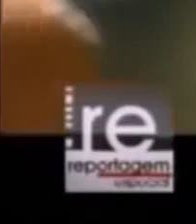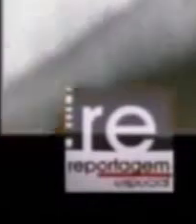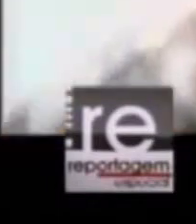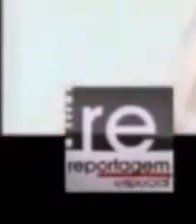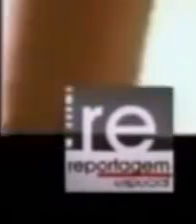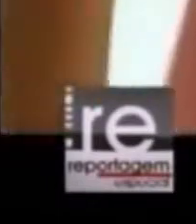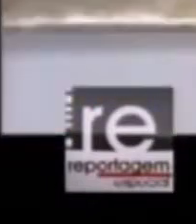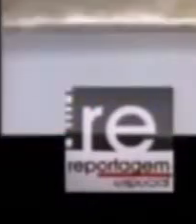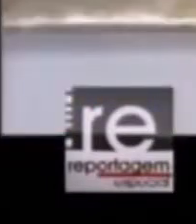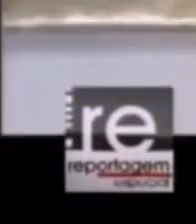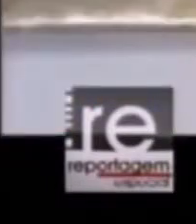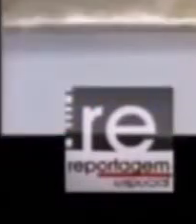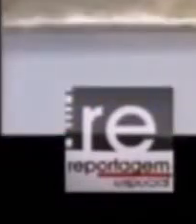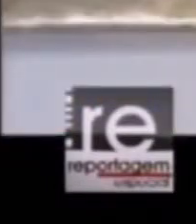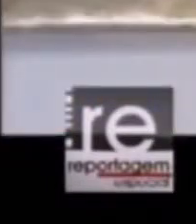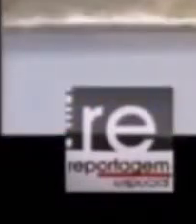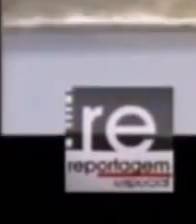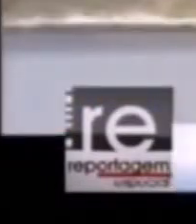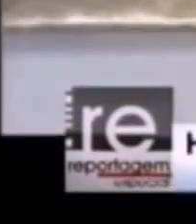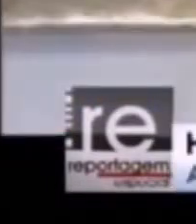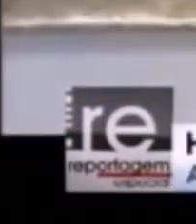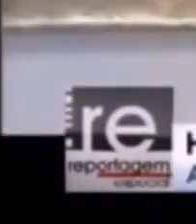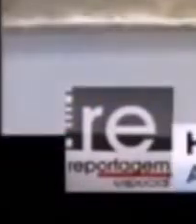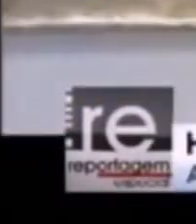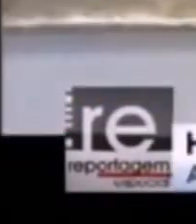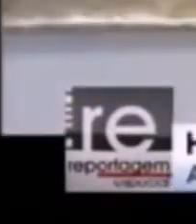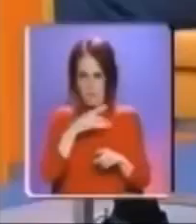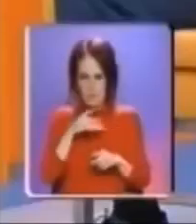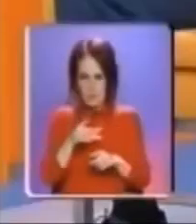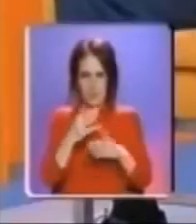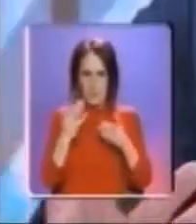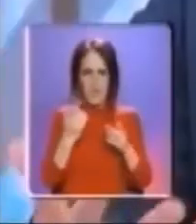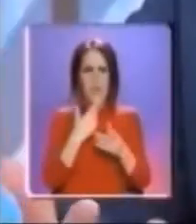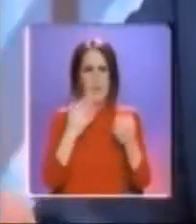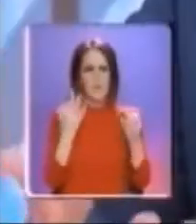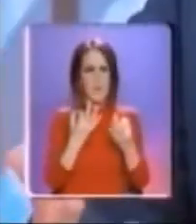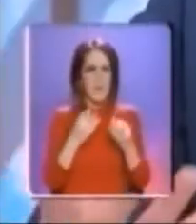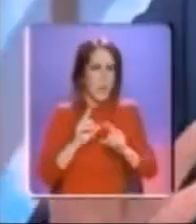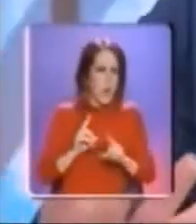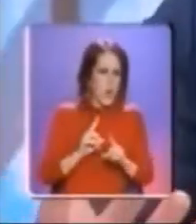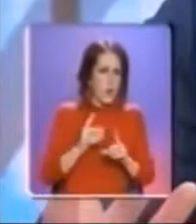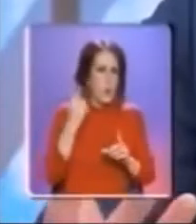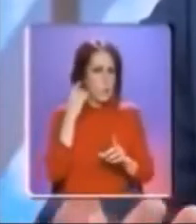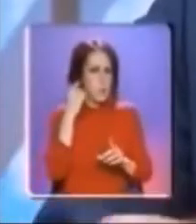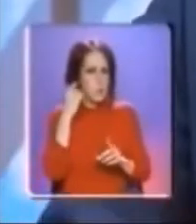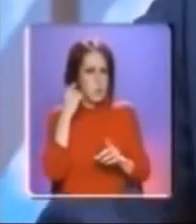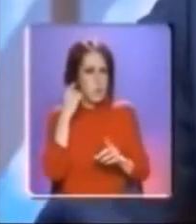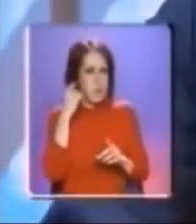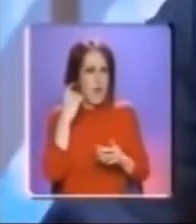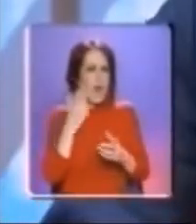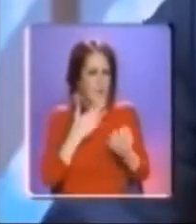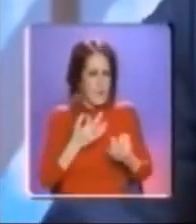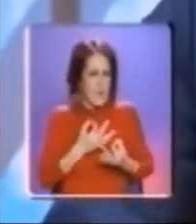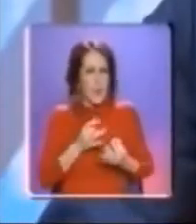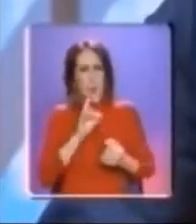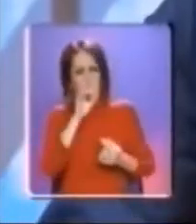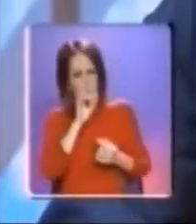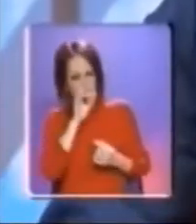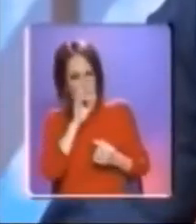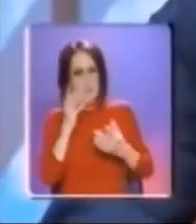jovem que se manifesta durante o tribunal é verdade ou não como os dizerem que